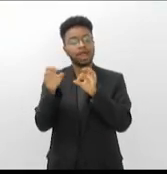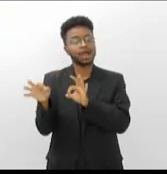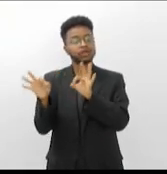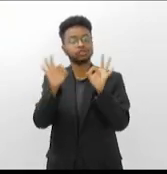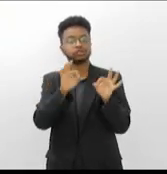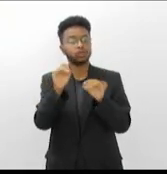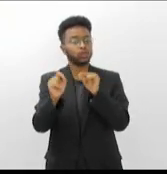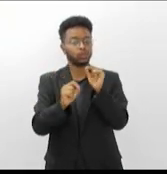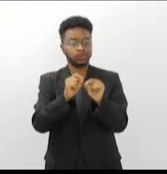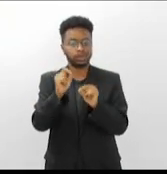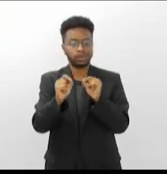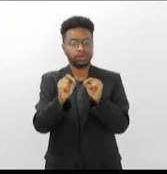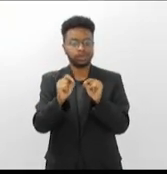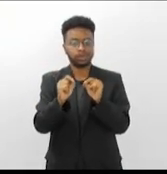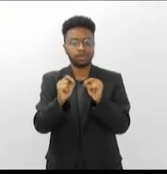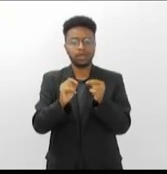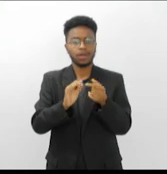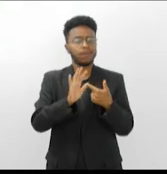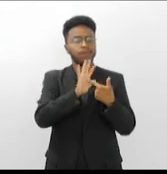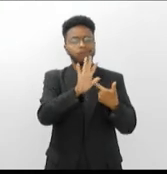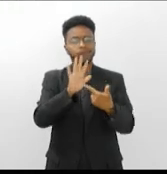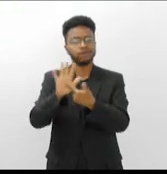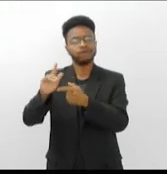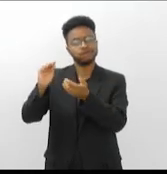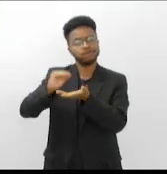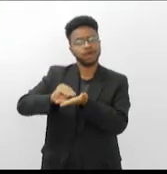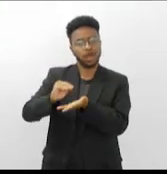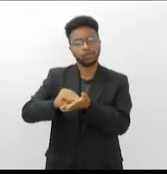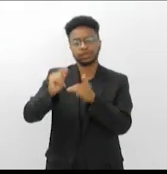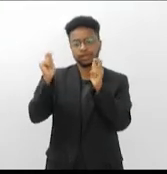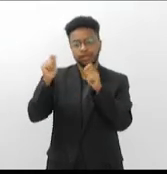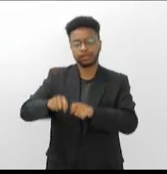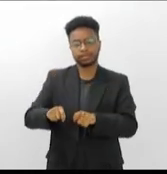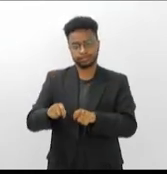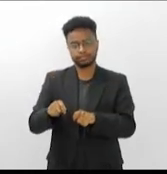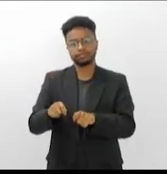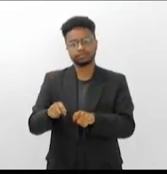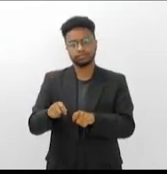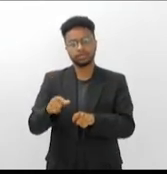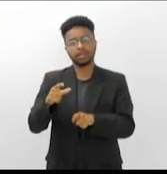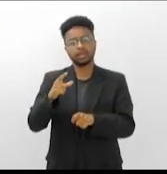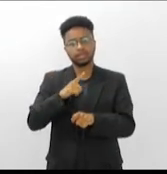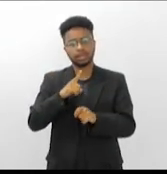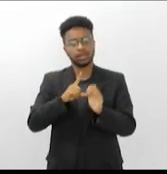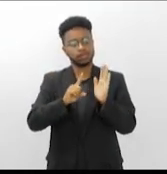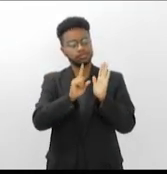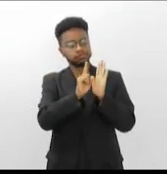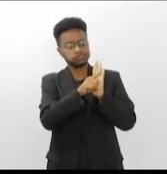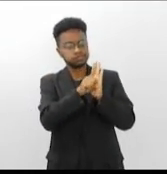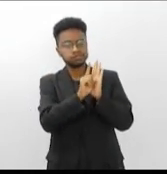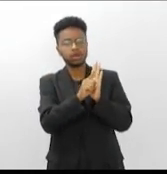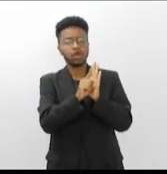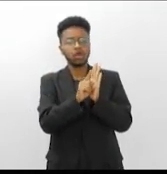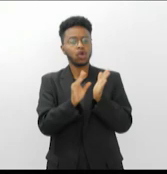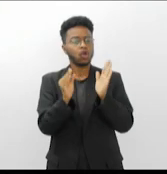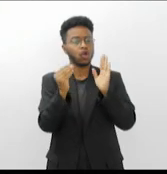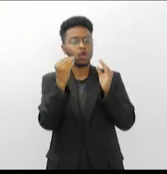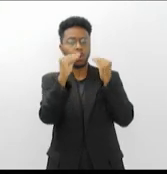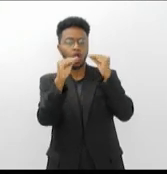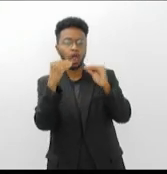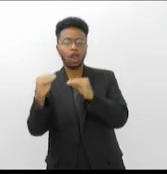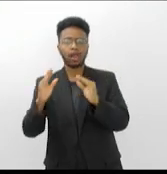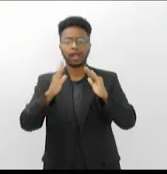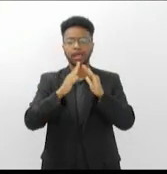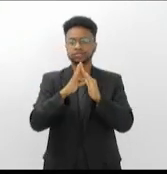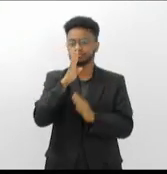assistindo é um show de incompetência, deputado Valseaza. São hidrômetros colocados à torto e à direito